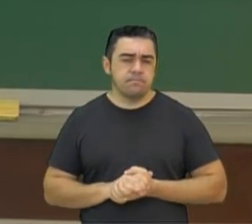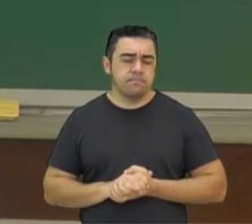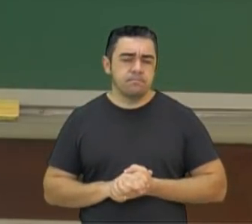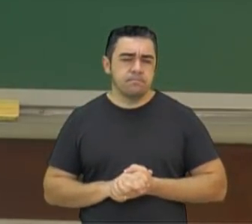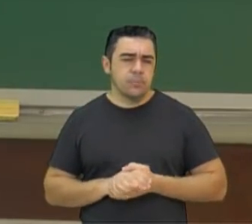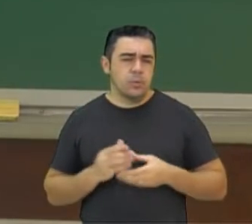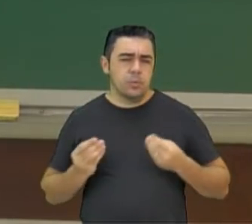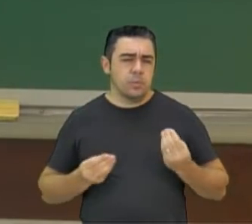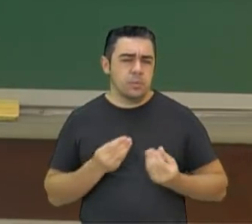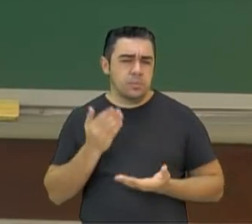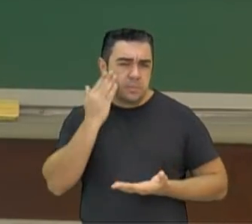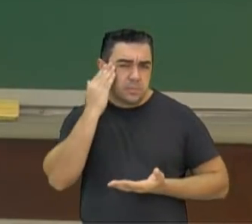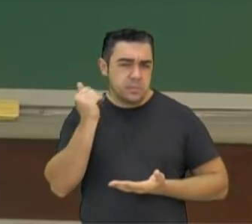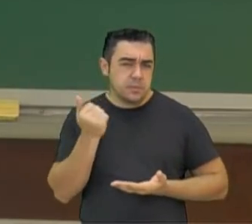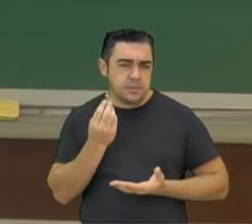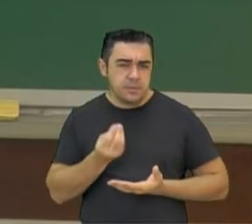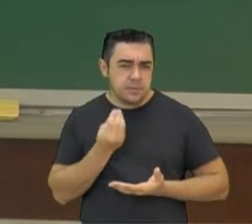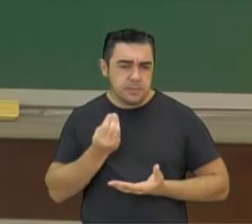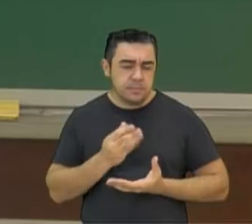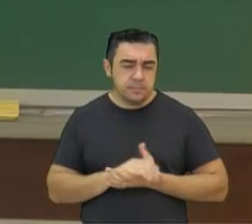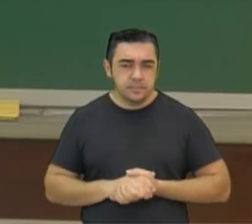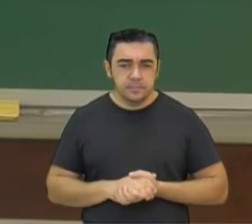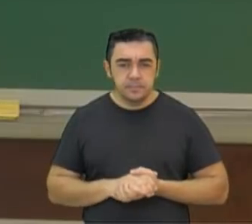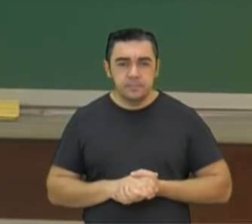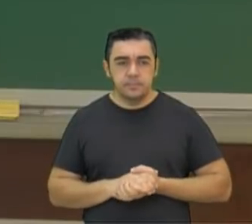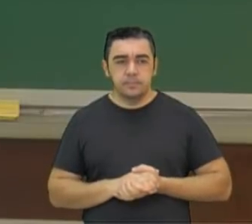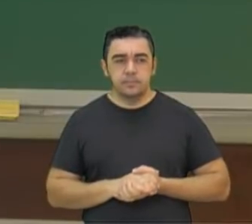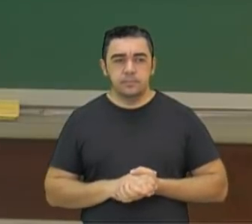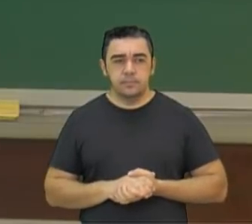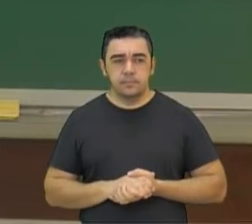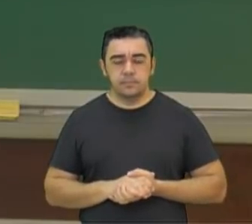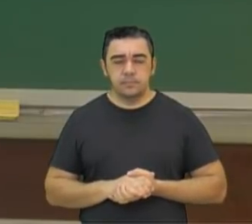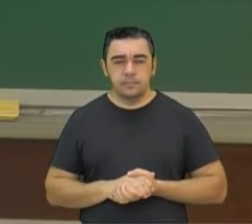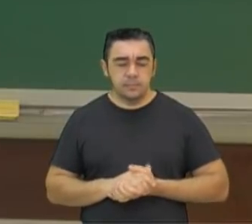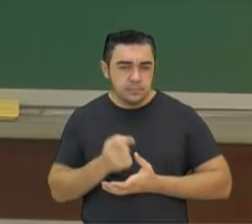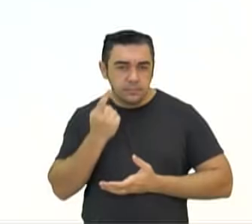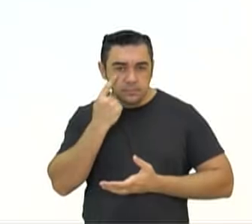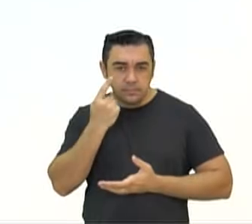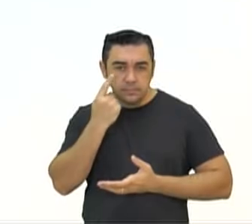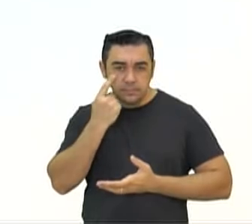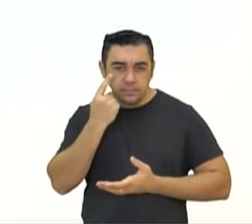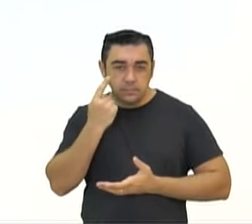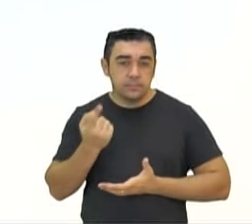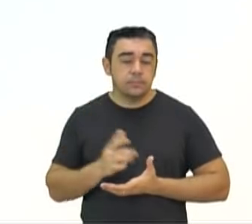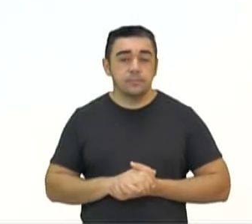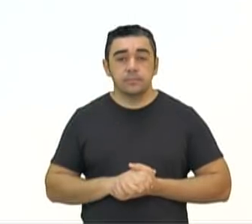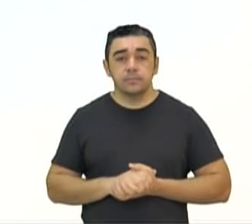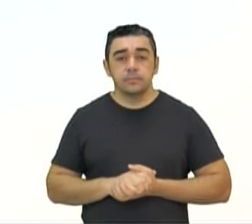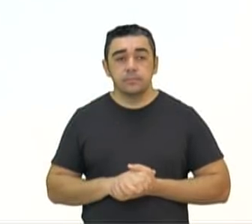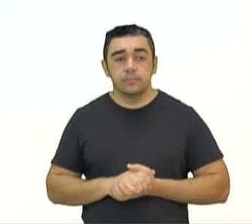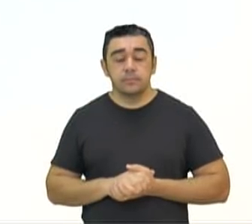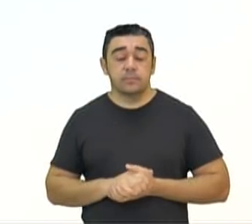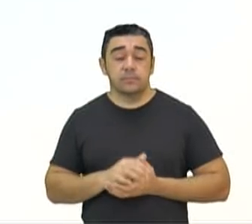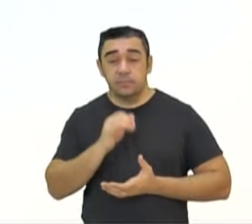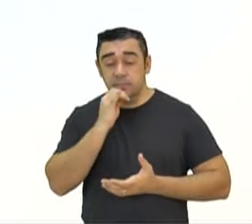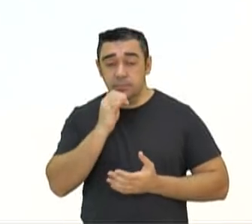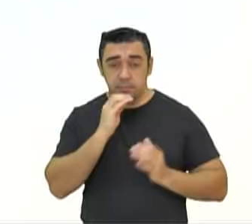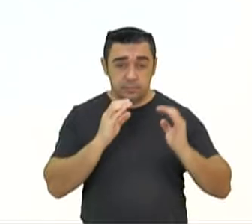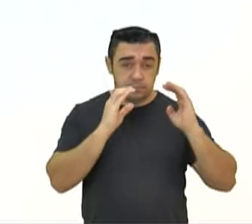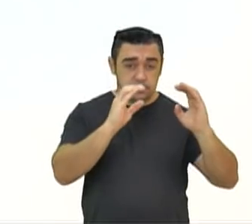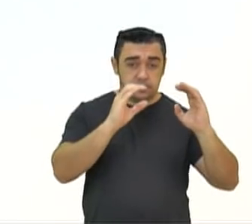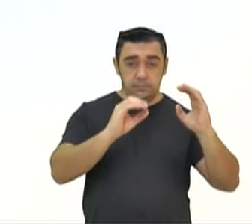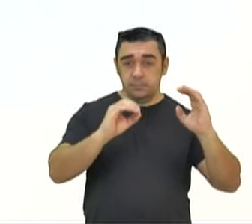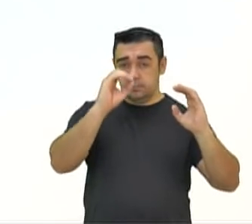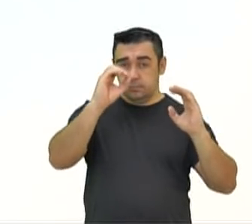gente pode resolver um binômio de Newton? Então, vejamos aqui, quando o nosso expoente for